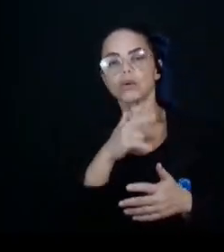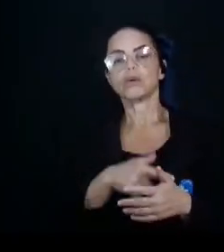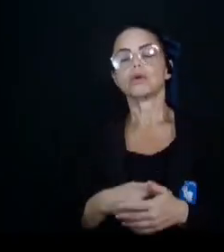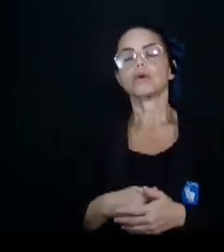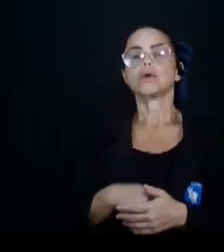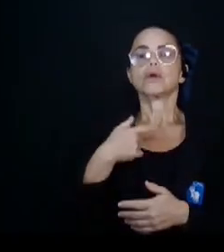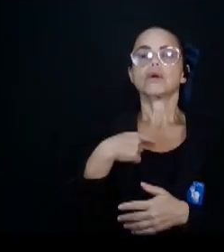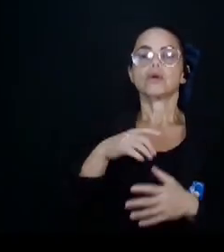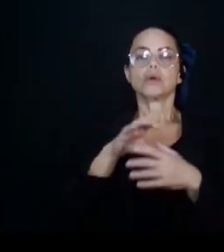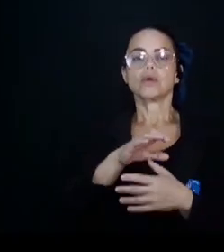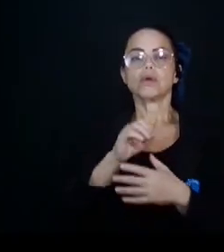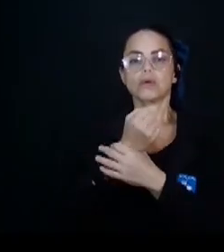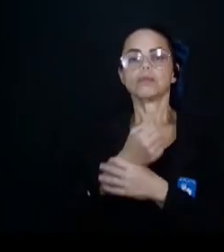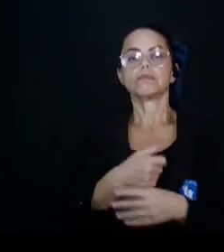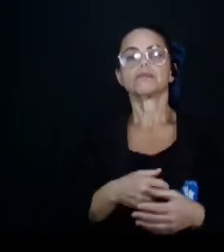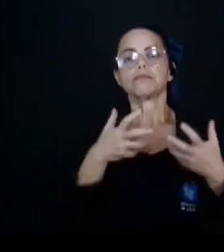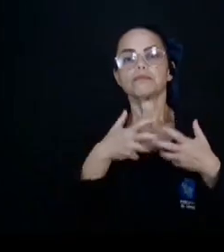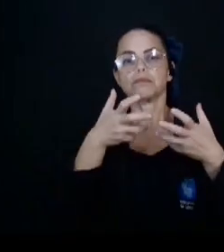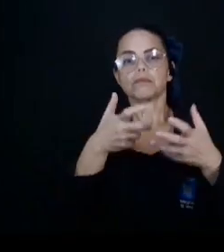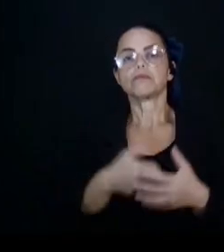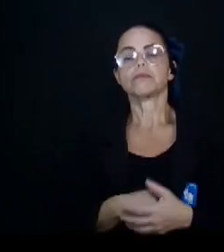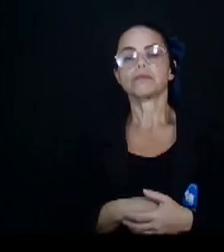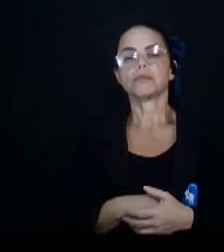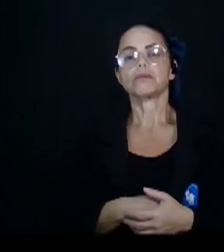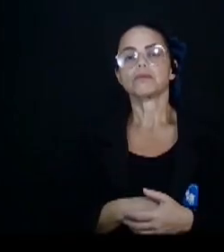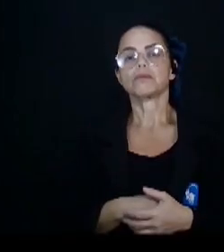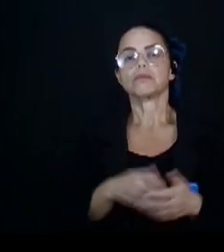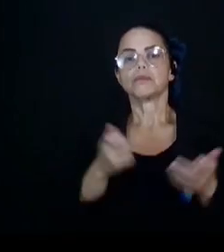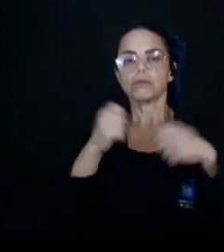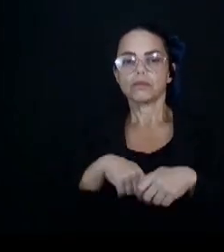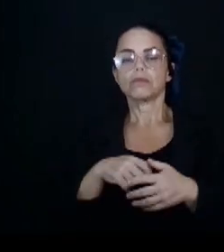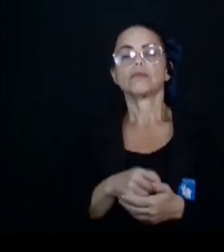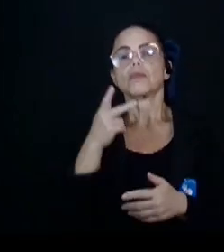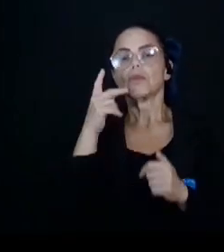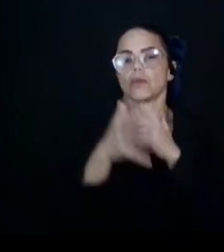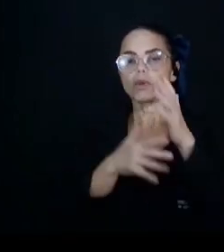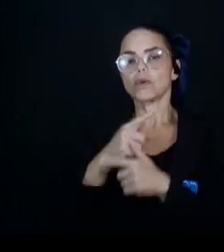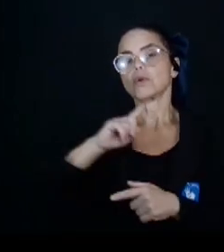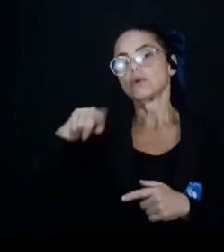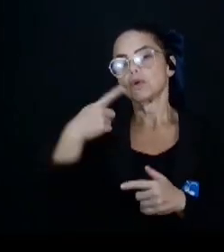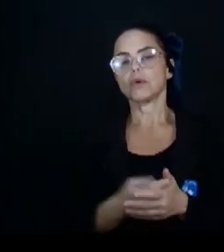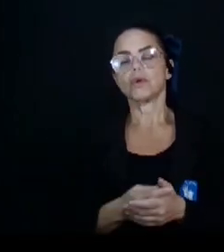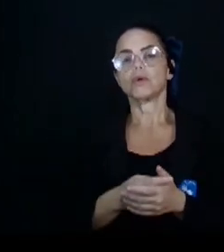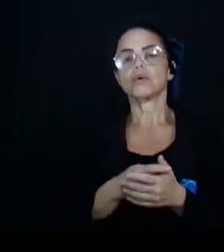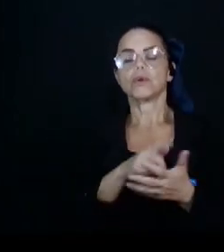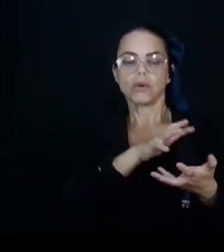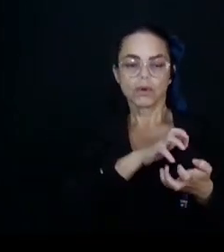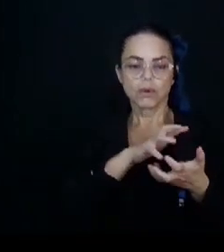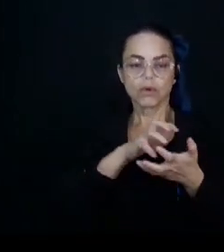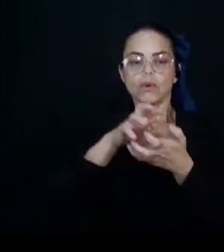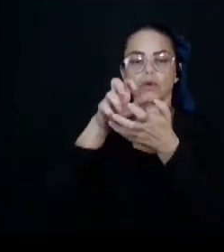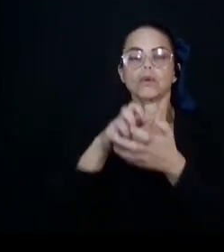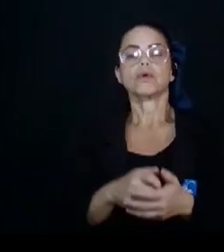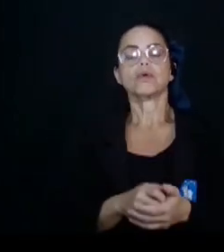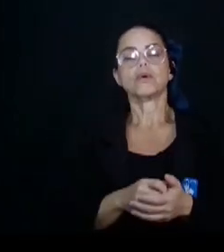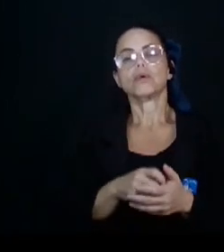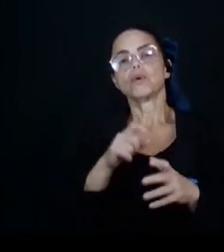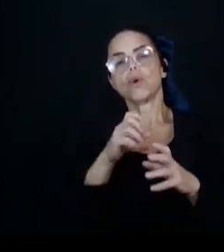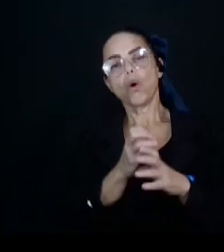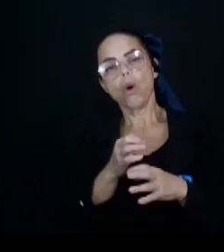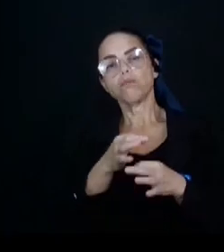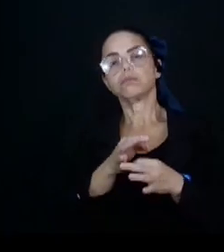E, Jamile, nesse caso, a gente pode falar que depois do transplante, esse paciente ele foi